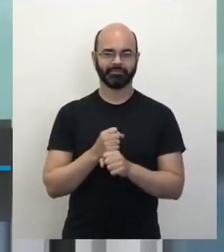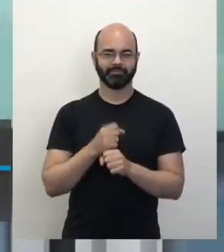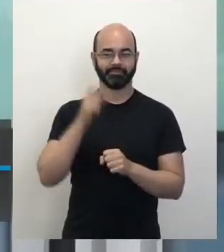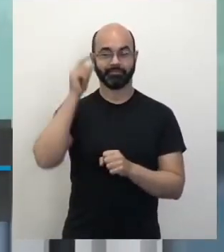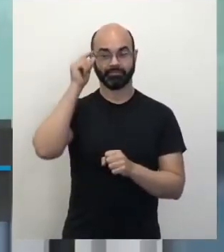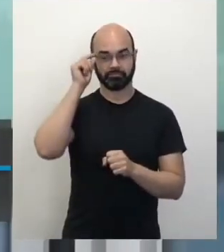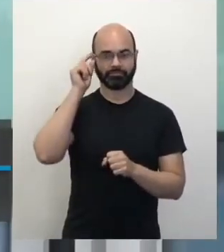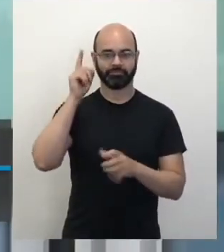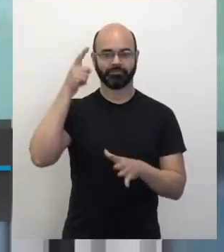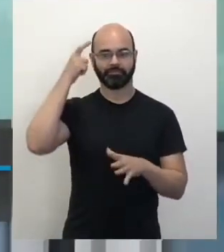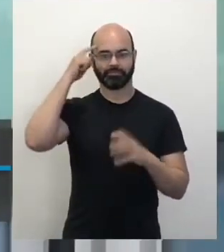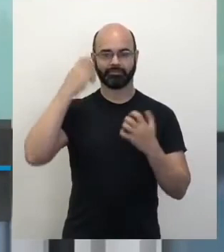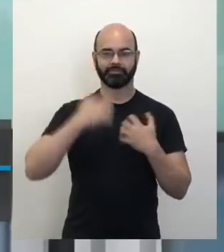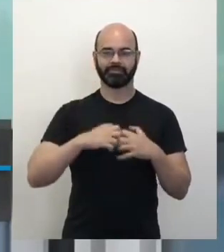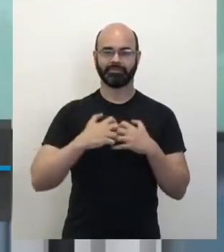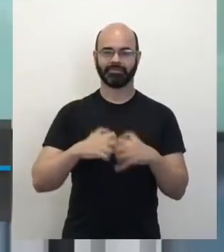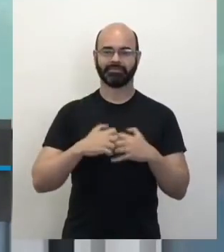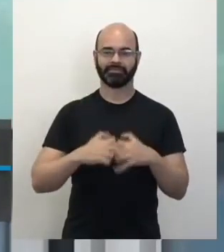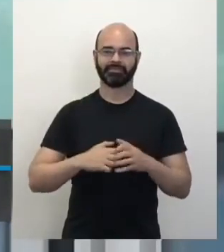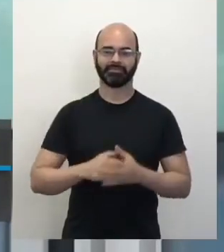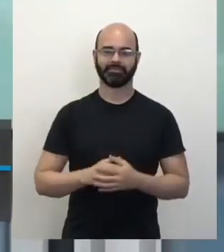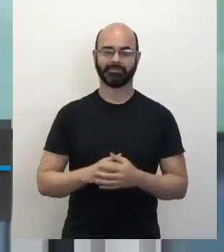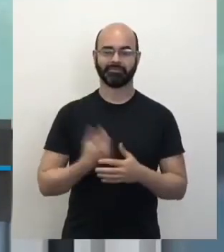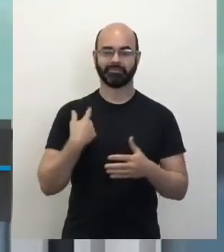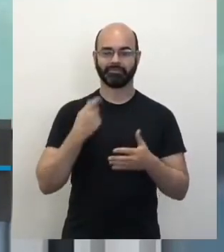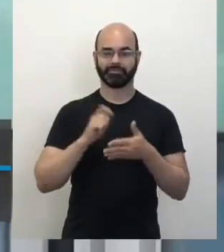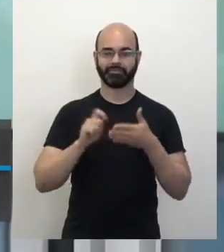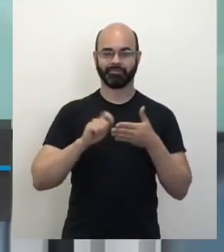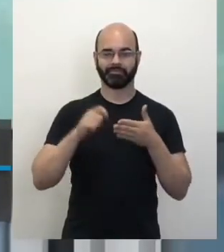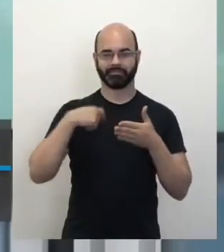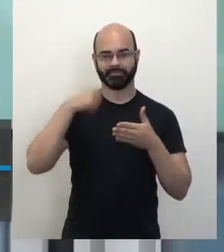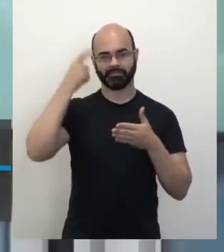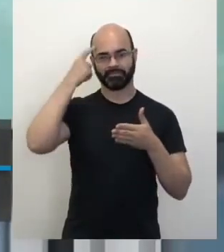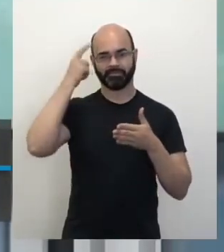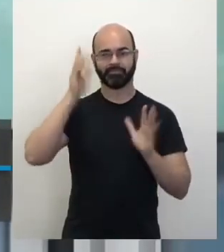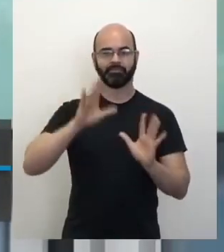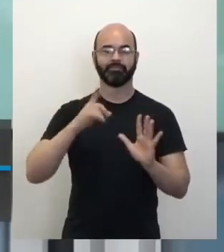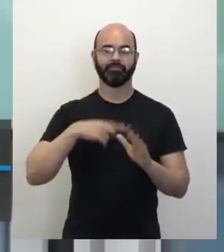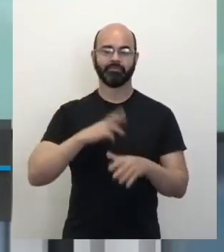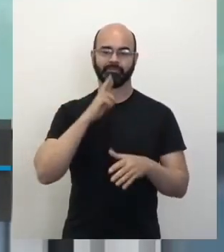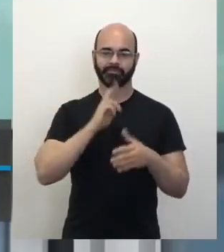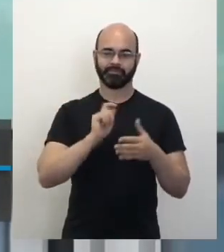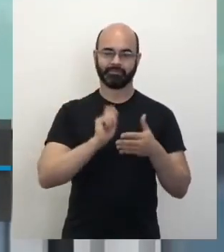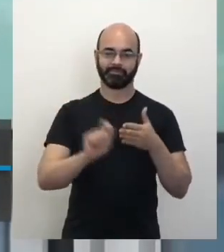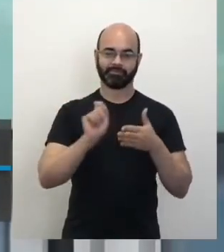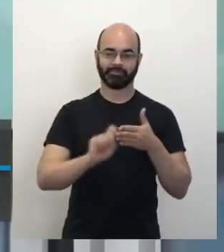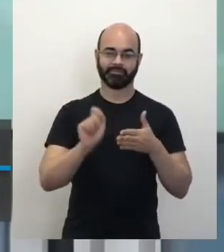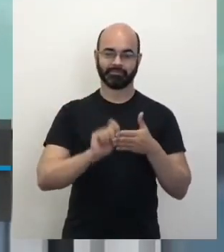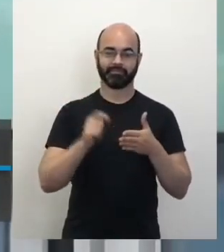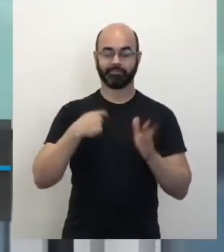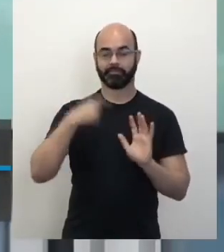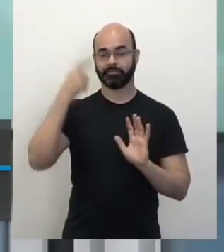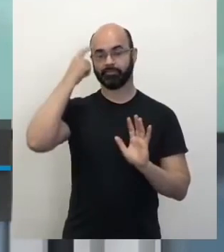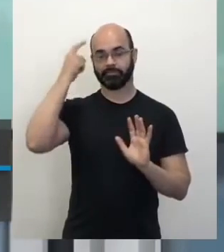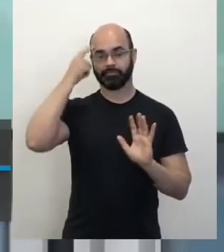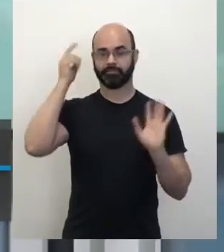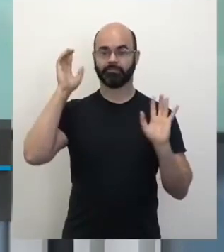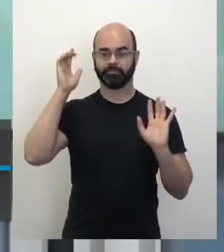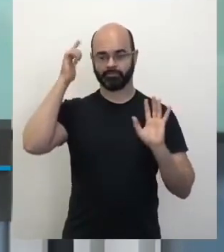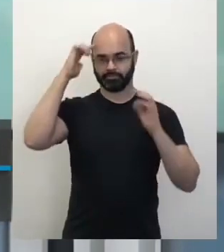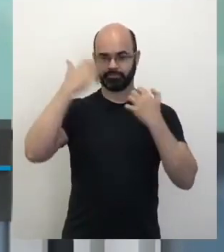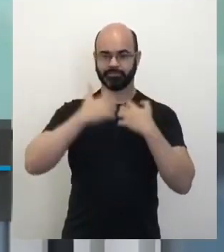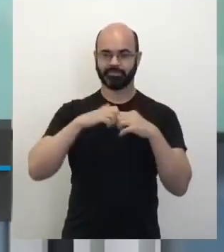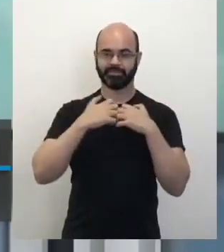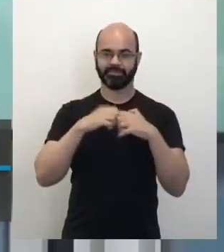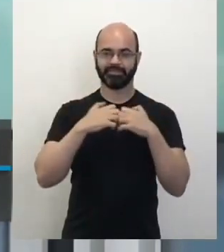aí mentalmente. Eu vou escrever esse cálculo mental, mas pensa que tudo que eu estou escrevendo, eu estou fazendo de cabeça, né? Eu estou fazendo ali esse